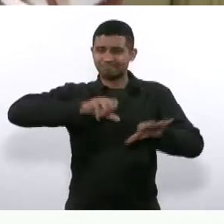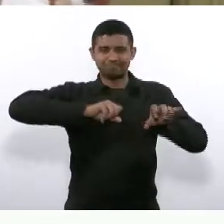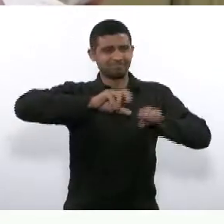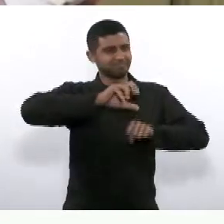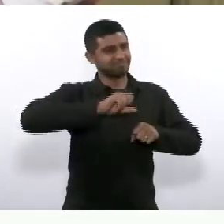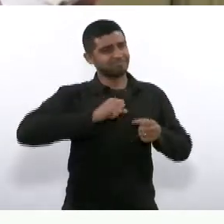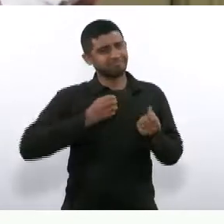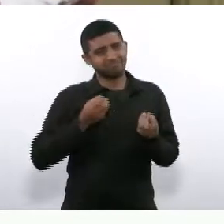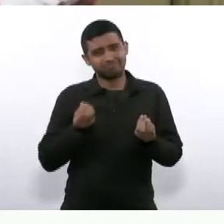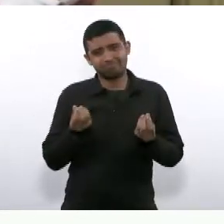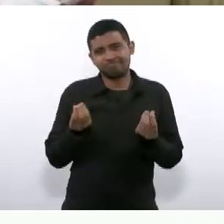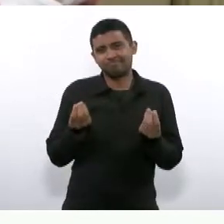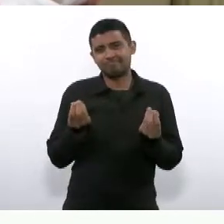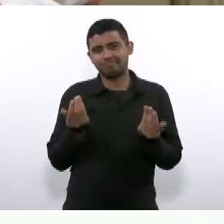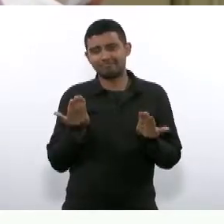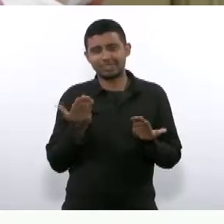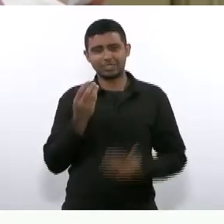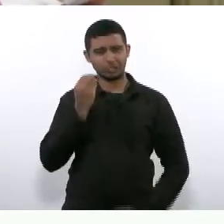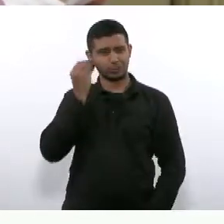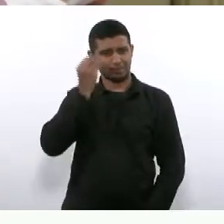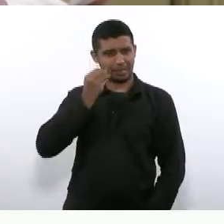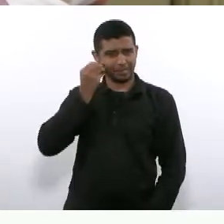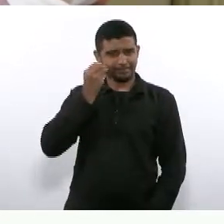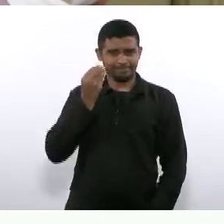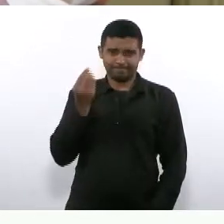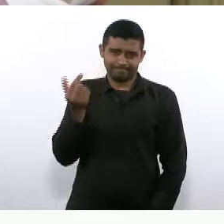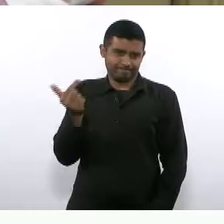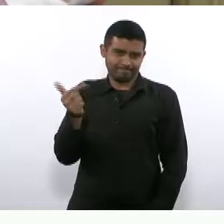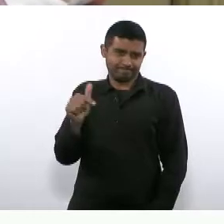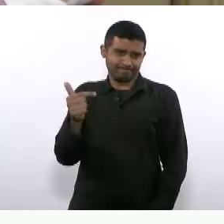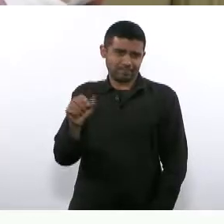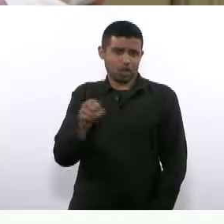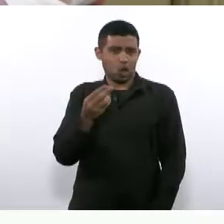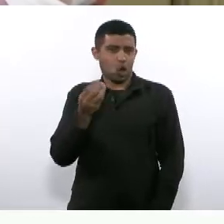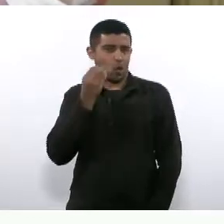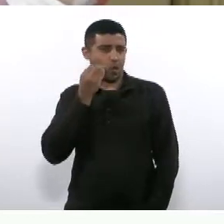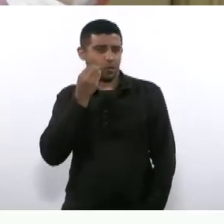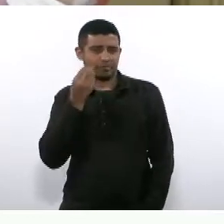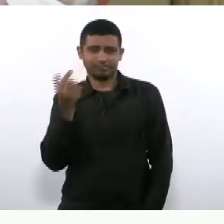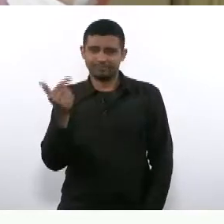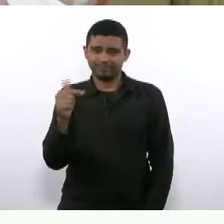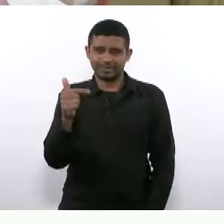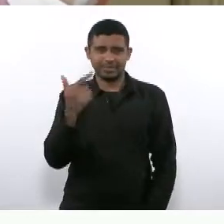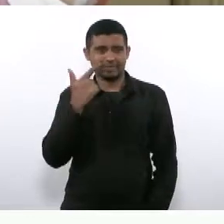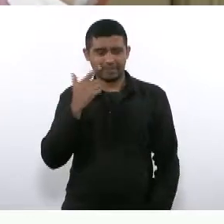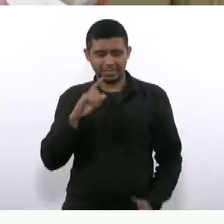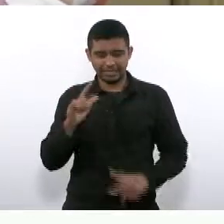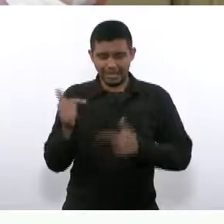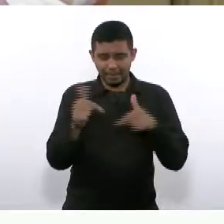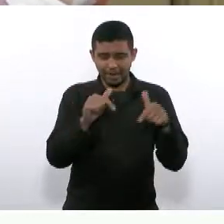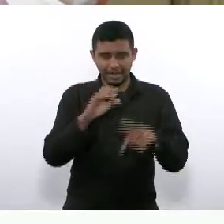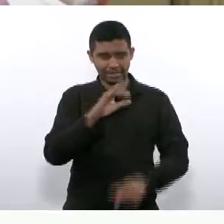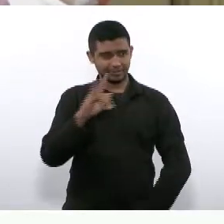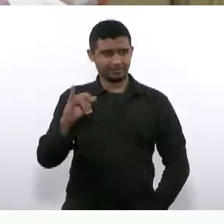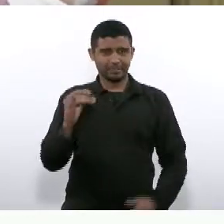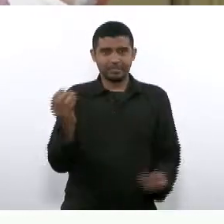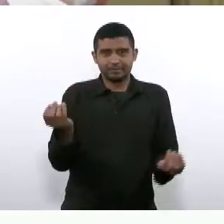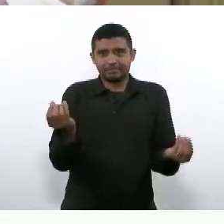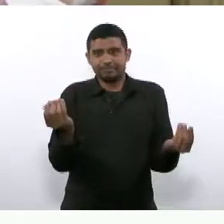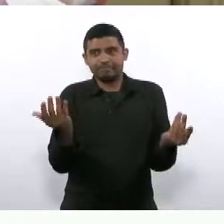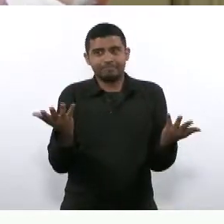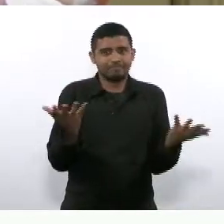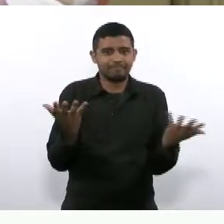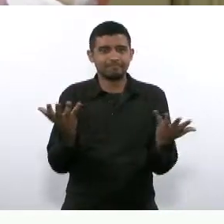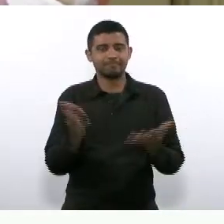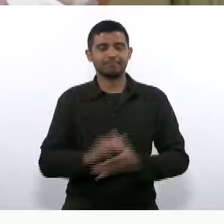aqui não tinha muita experiência, né? Nem oportunidade de trabalhar em CPIs, então a gente